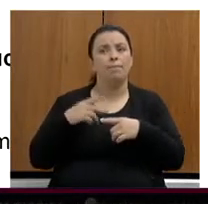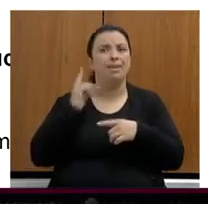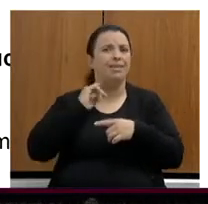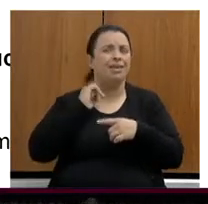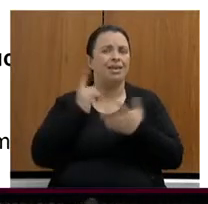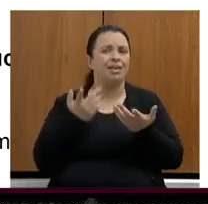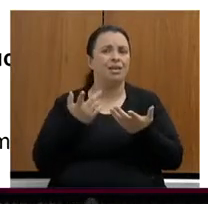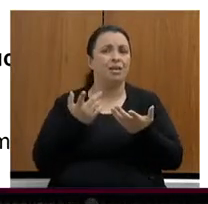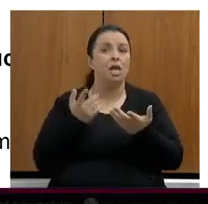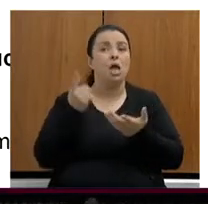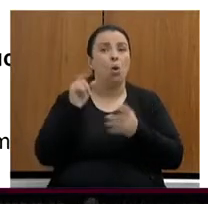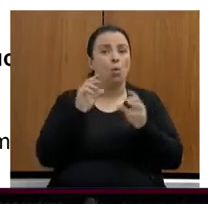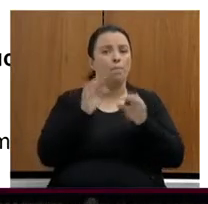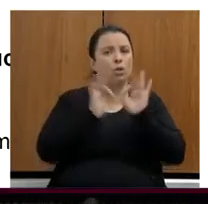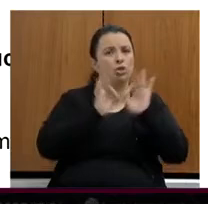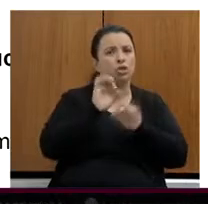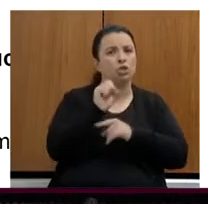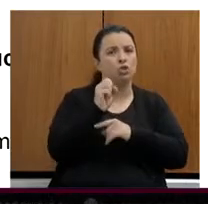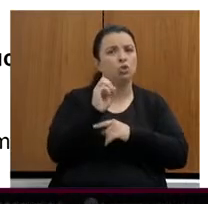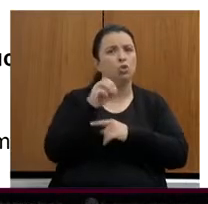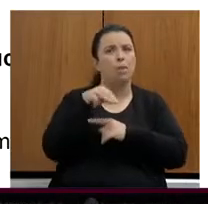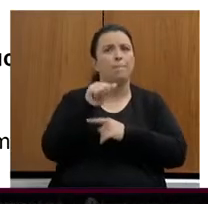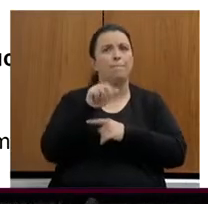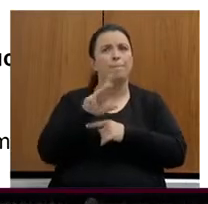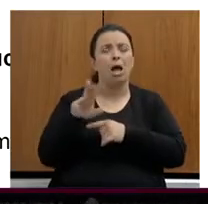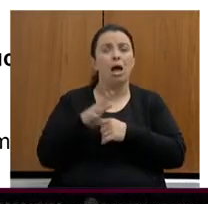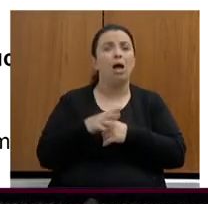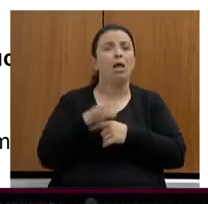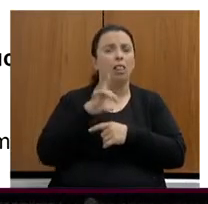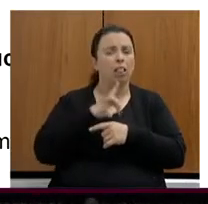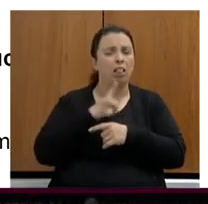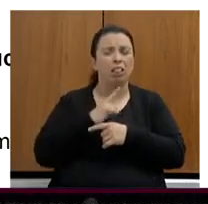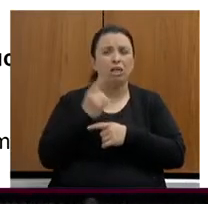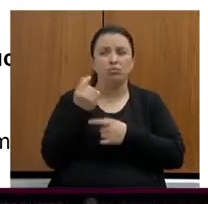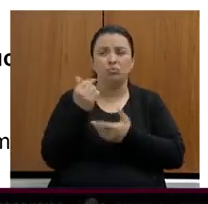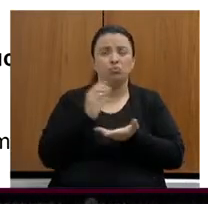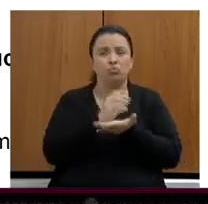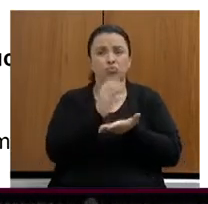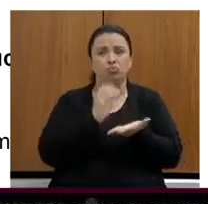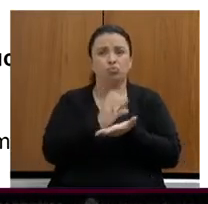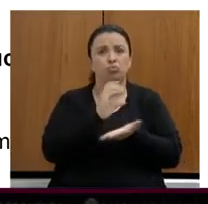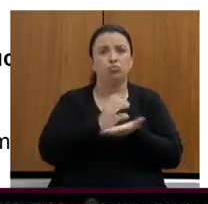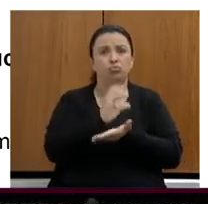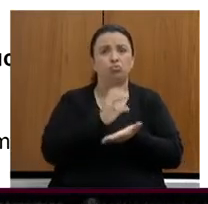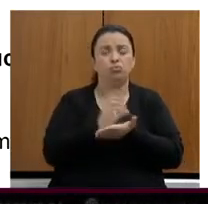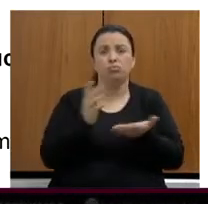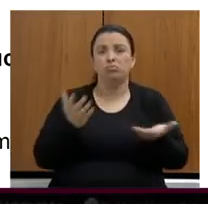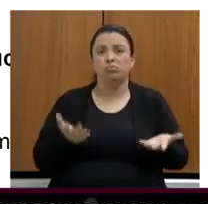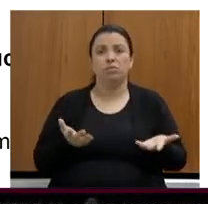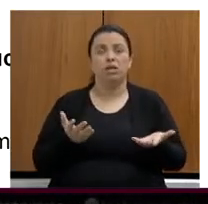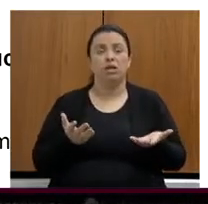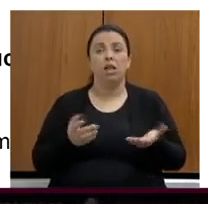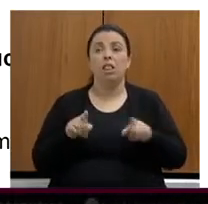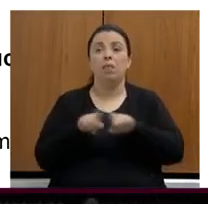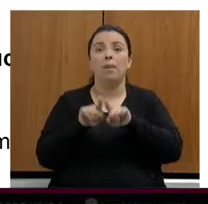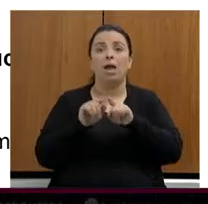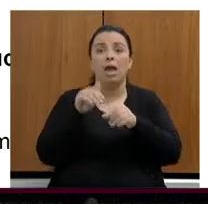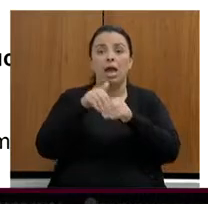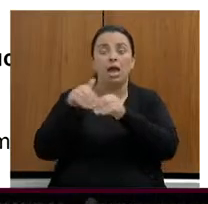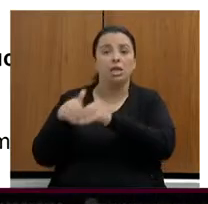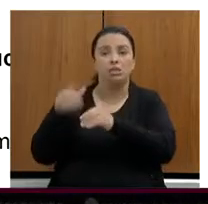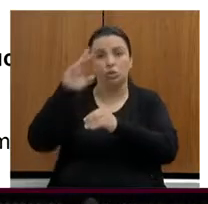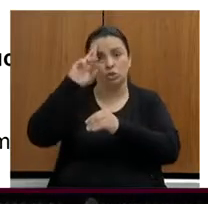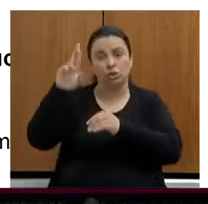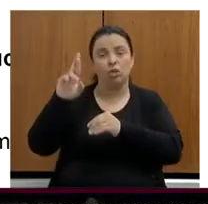recursos do fundeb e a serem investidos né não somar retirada de servidores efetivos da escola fim da eleição para direção das